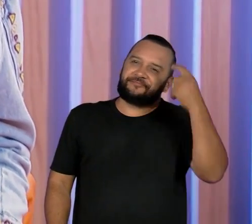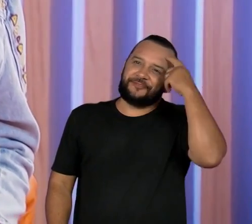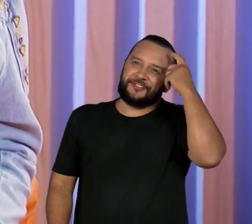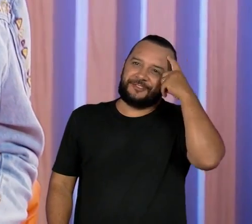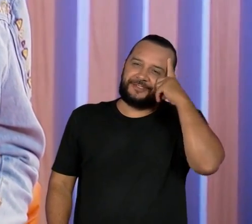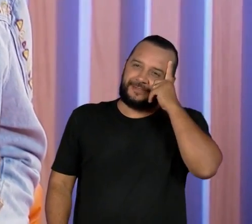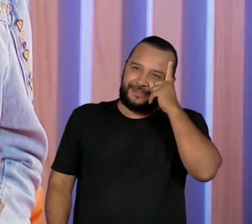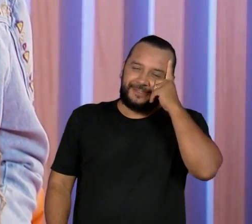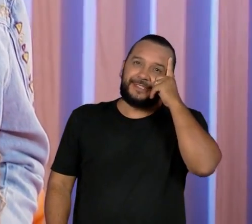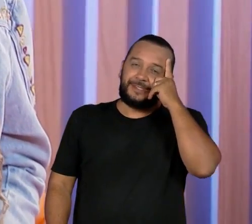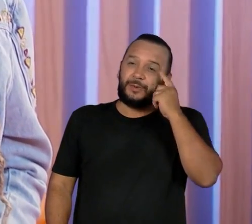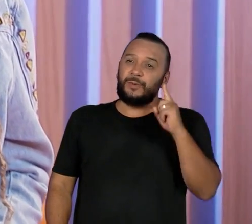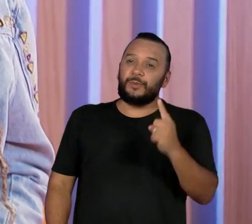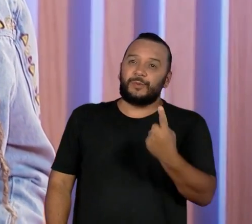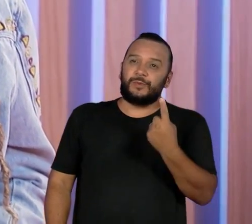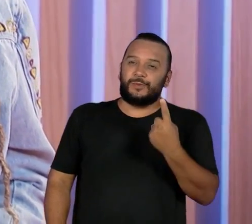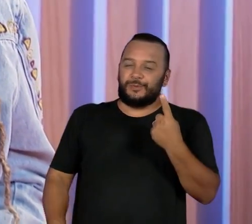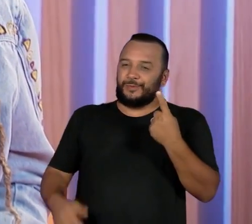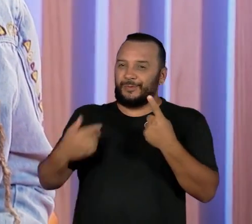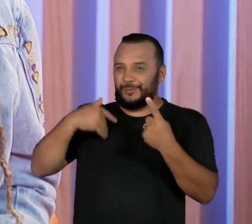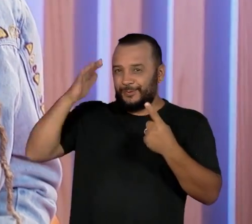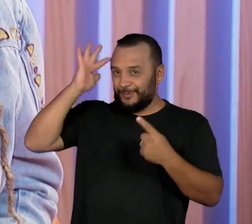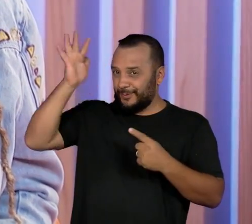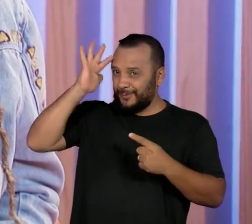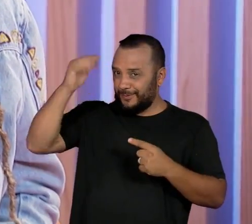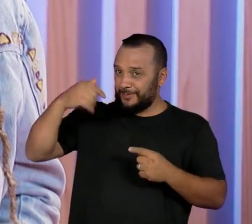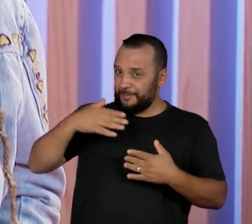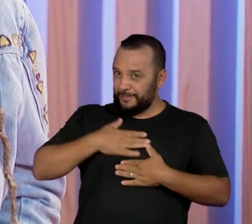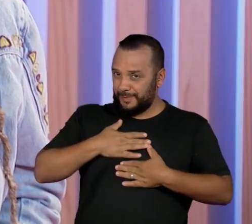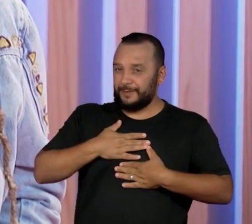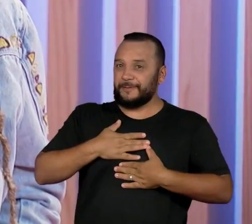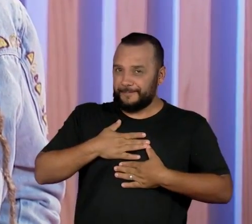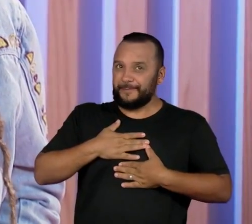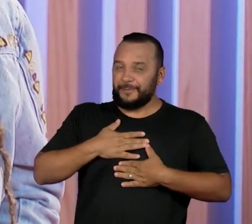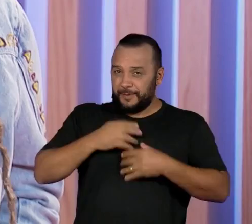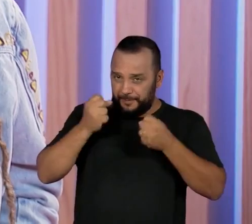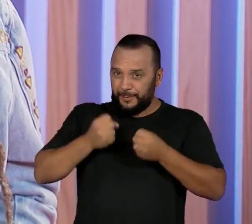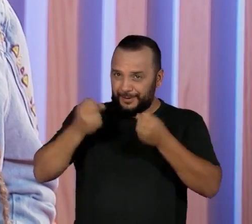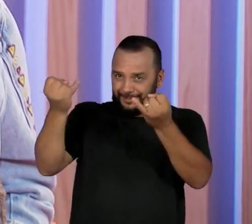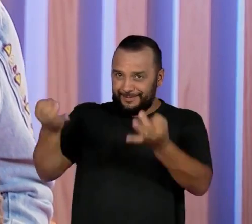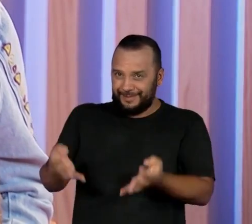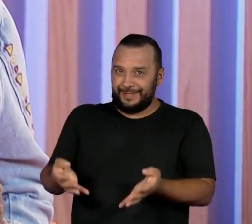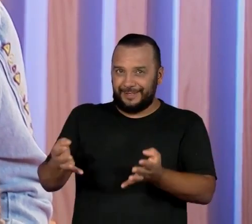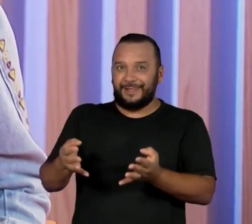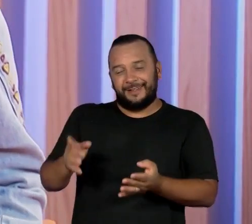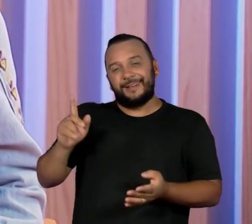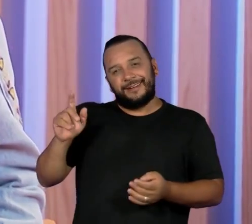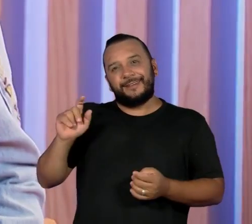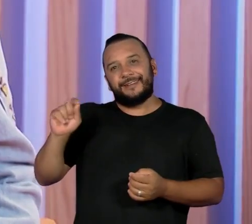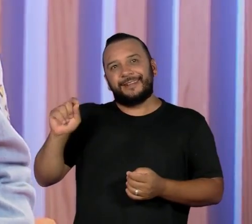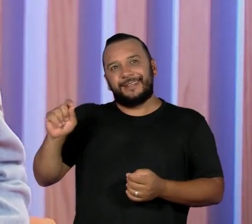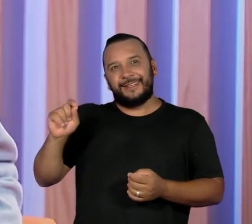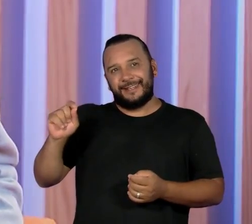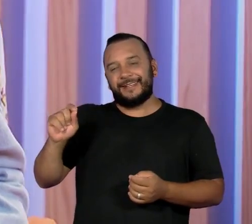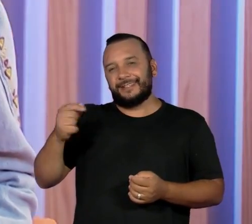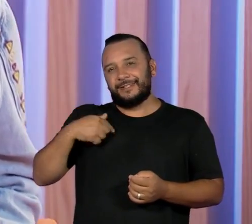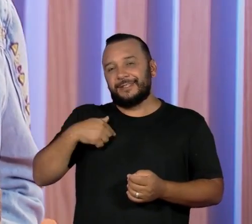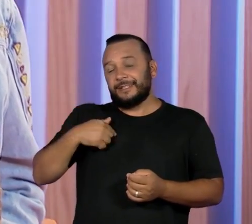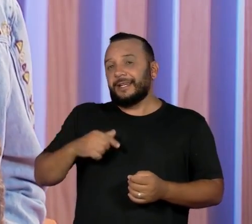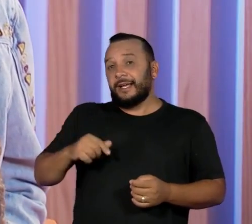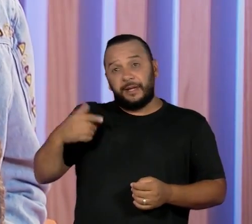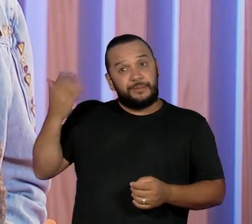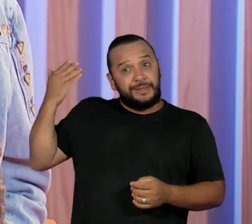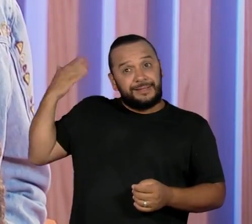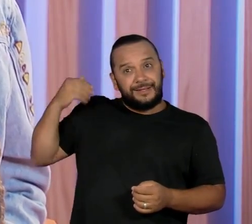acho que um sonho que eu tenho e que eu posso dividir, talvez seja de realizar um dos sonhos de